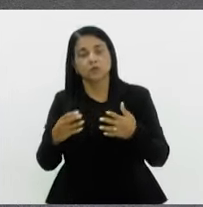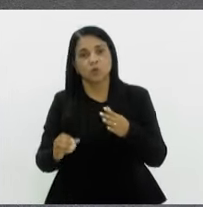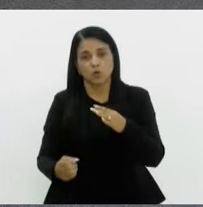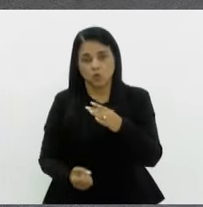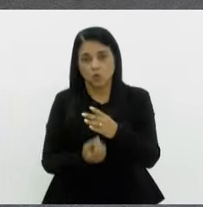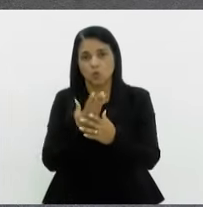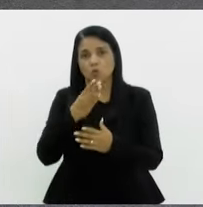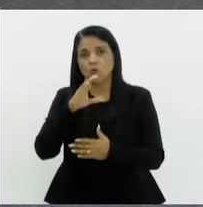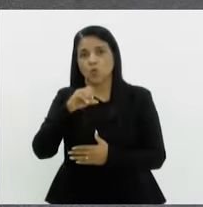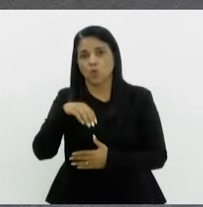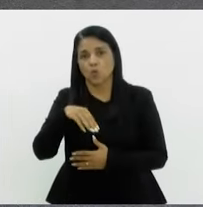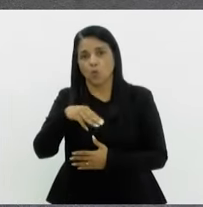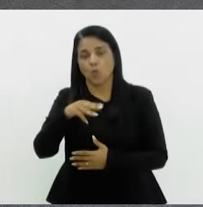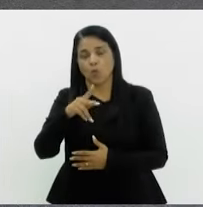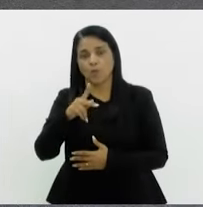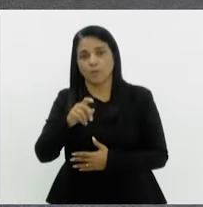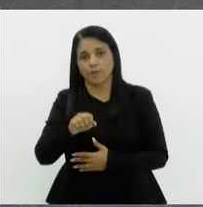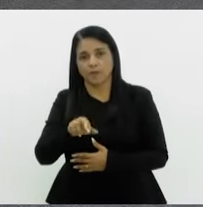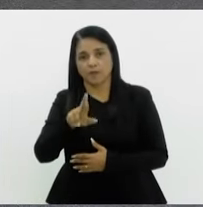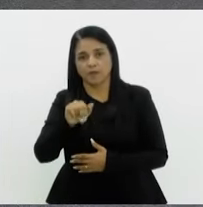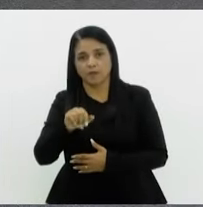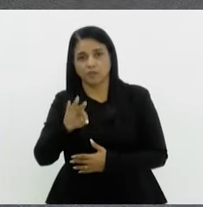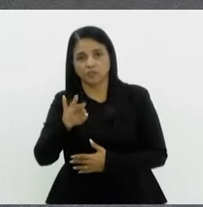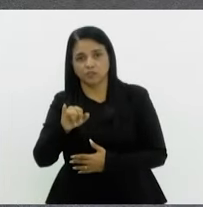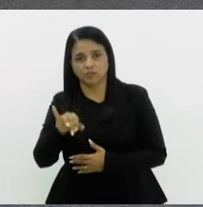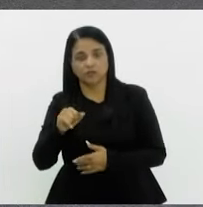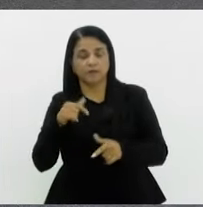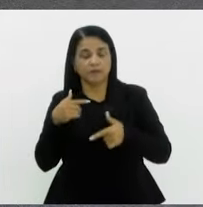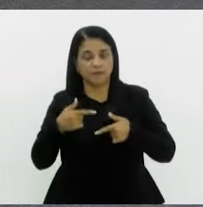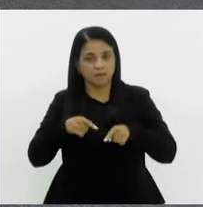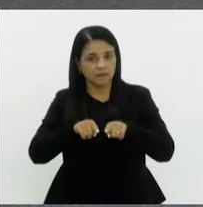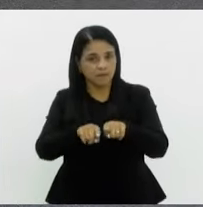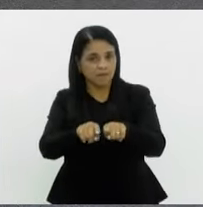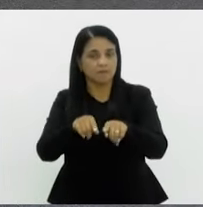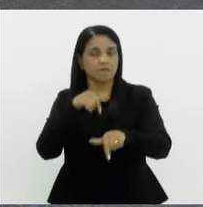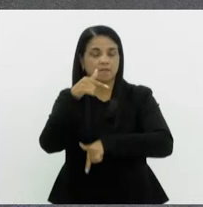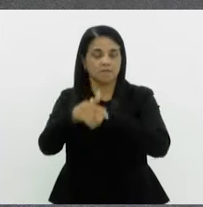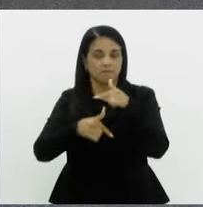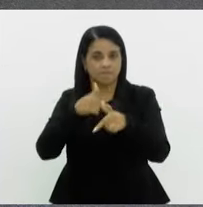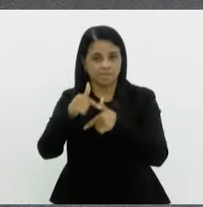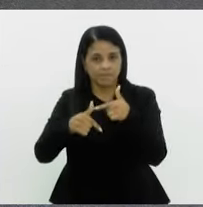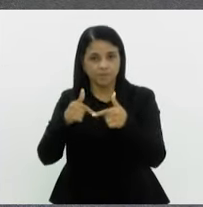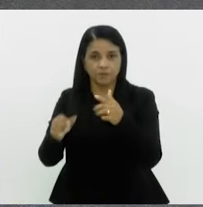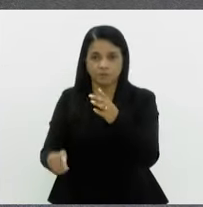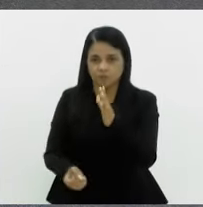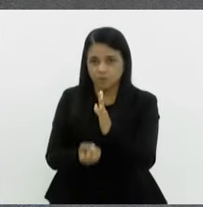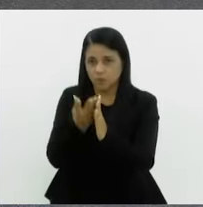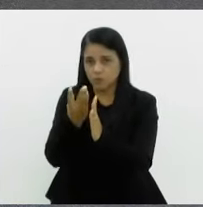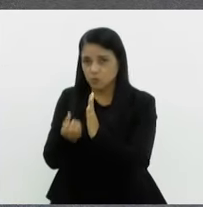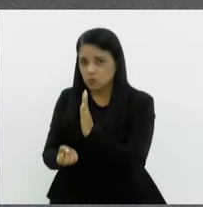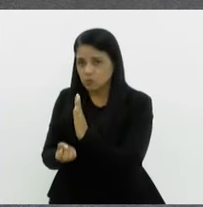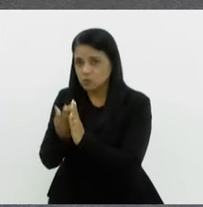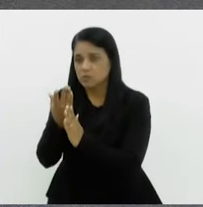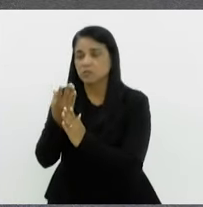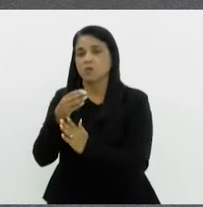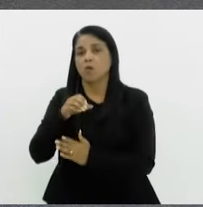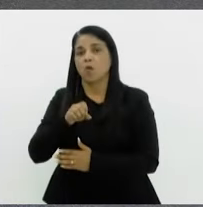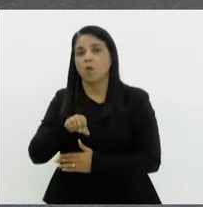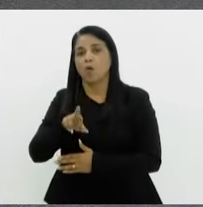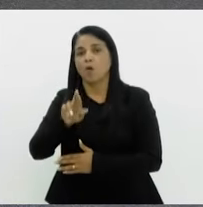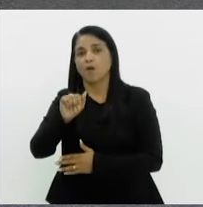cooperativas, de fazer relações de trabalhos cooperativadas, de produzir de forma